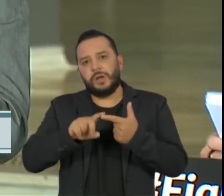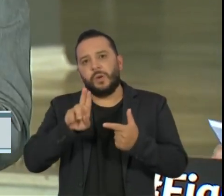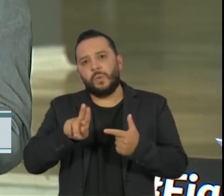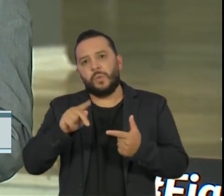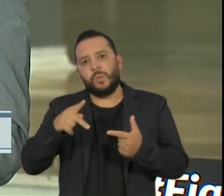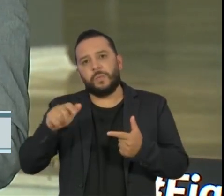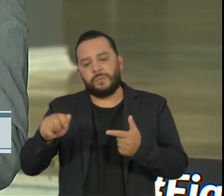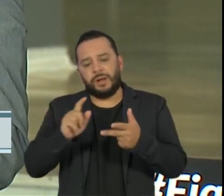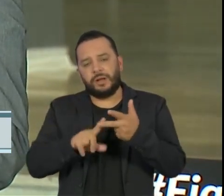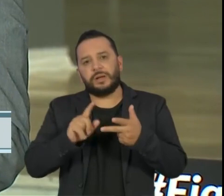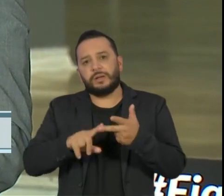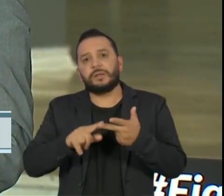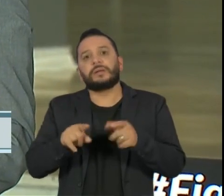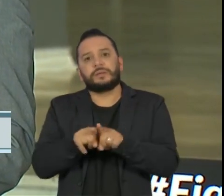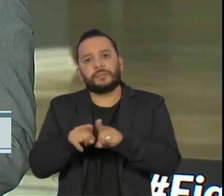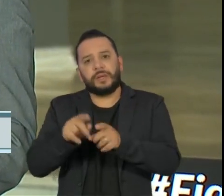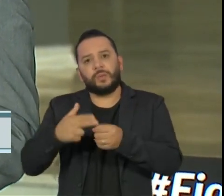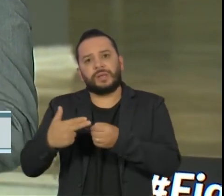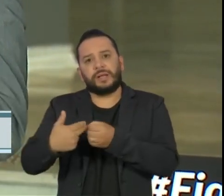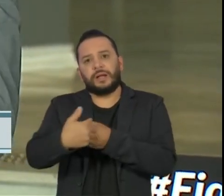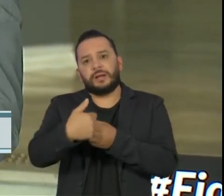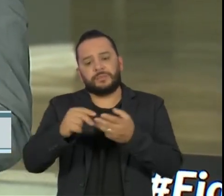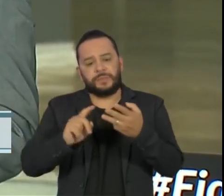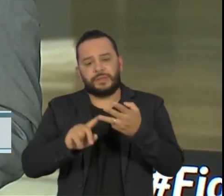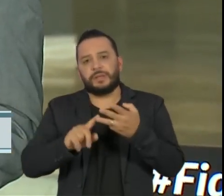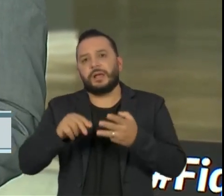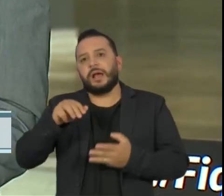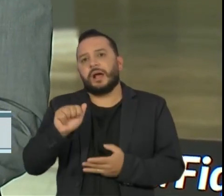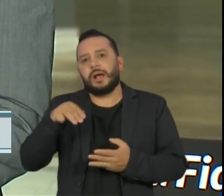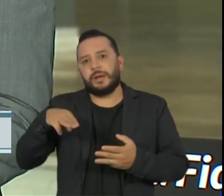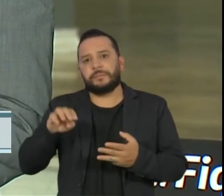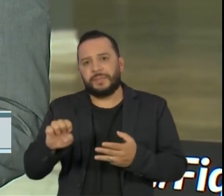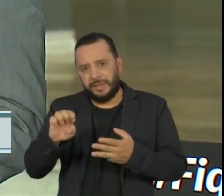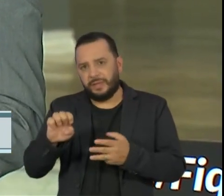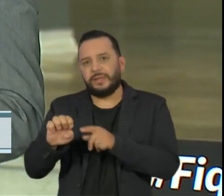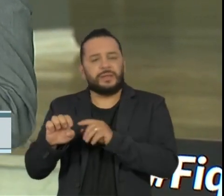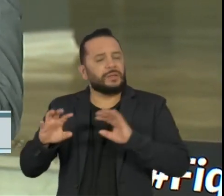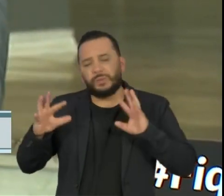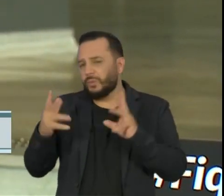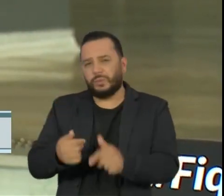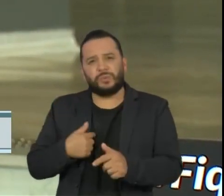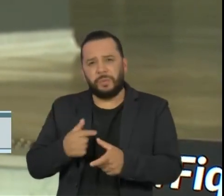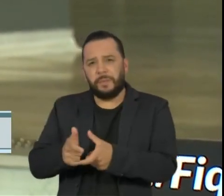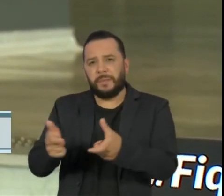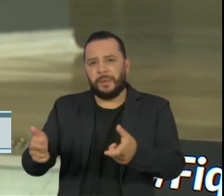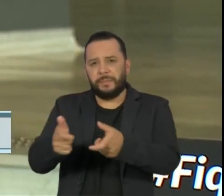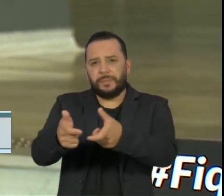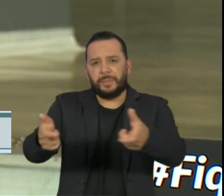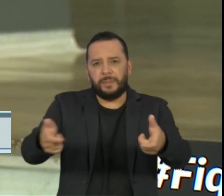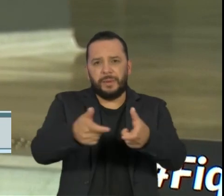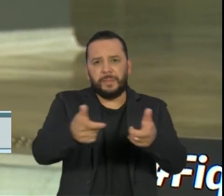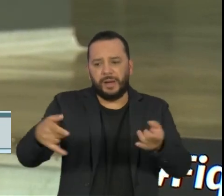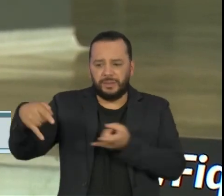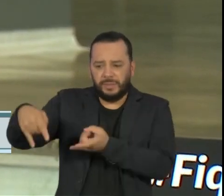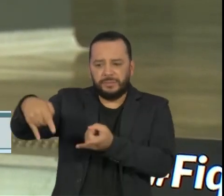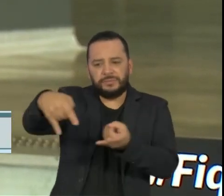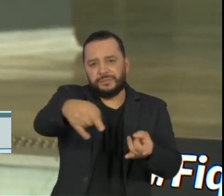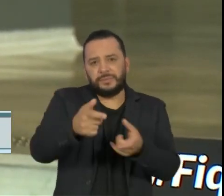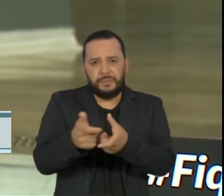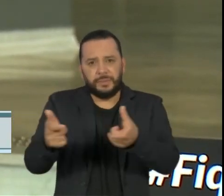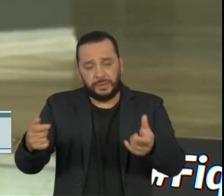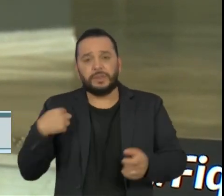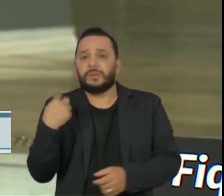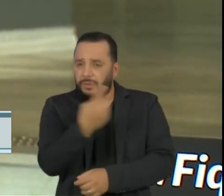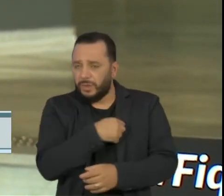Unicamp, também no AME, né, colocando como um hospital Covid, e dentro disso nós estamos trabalhando mais leitos para